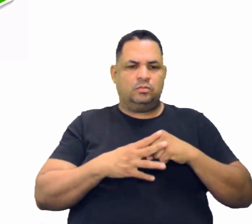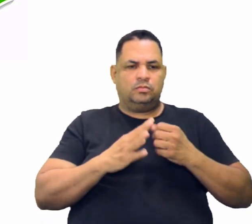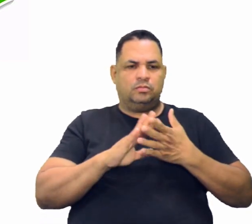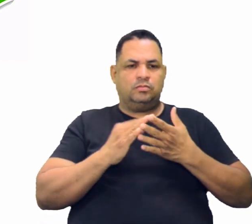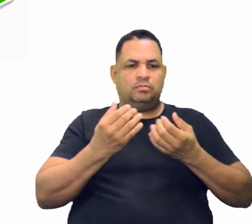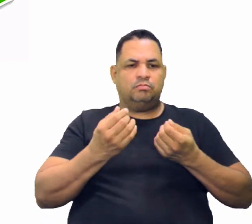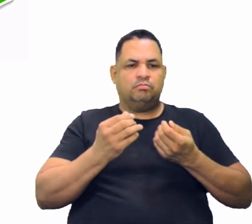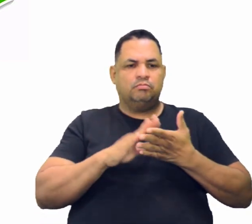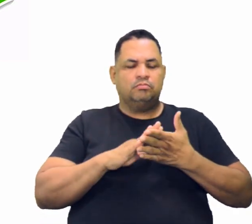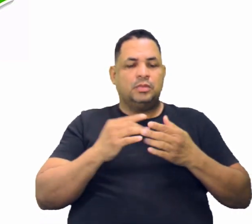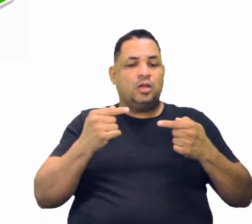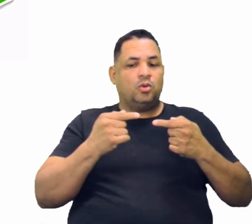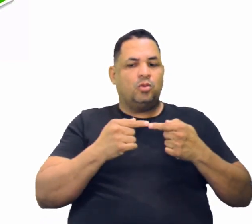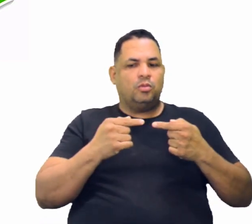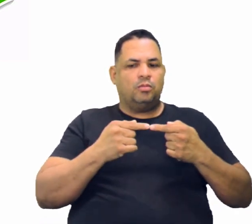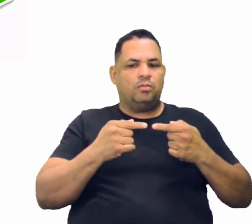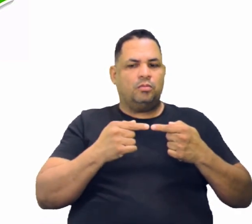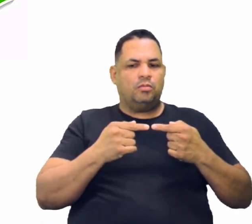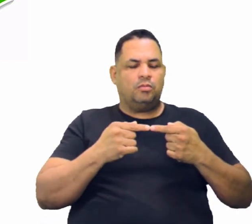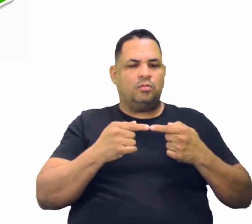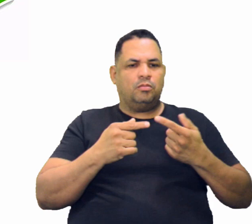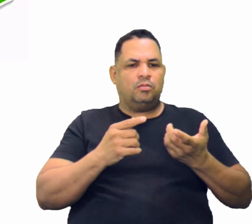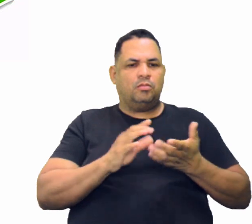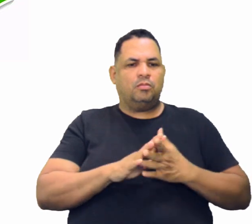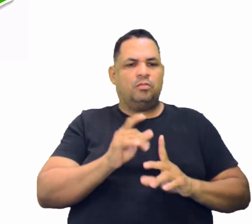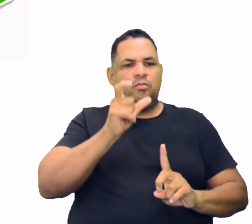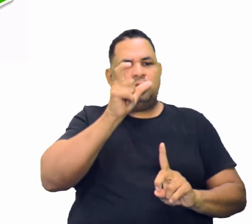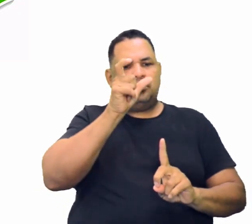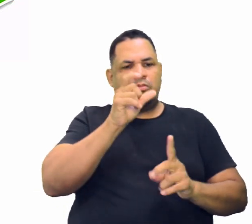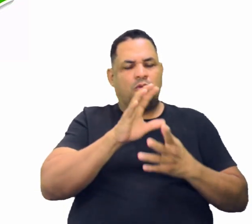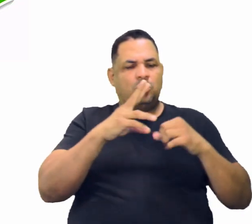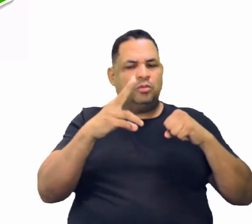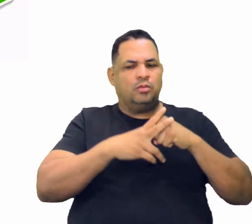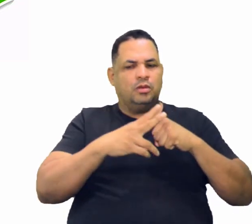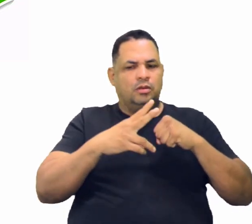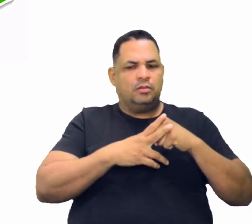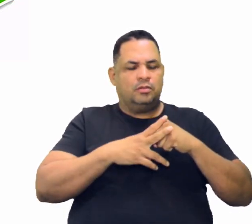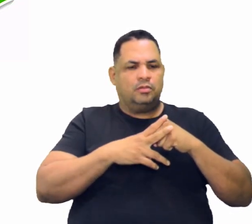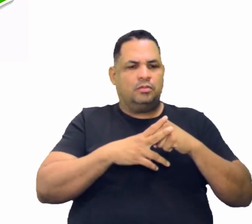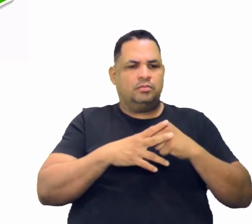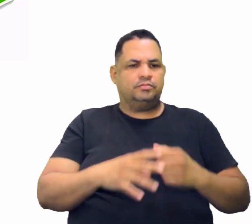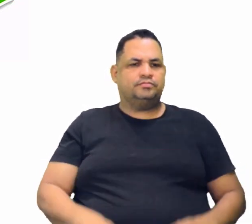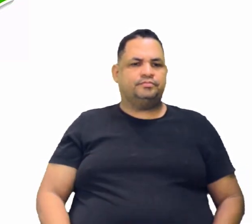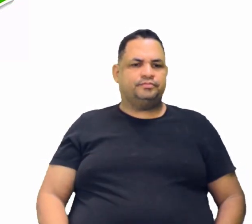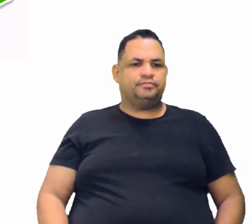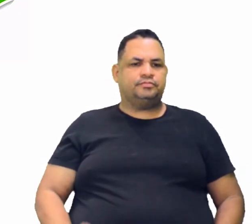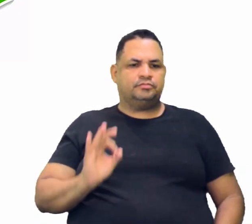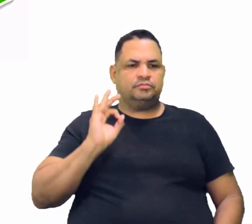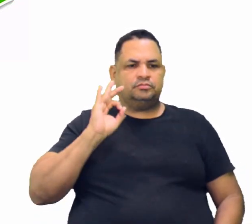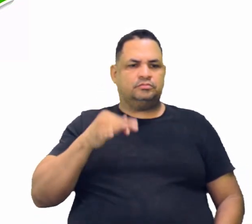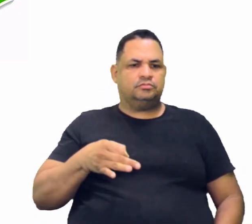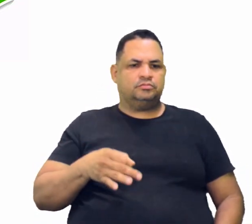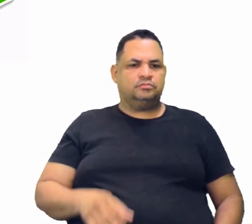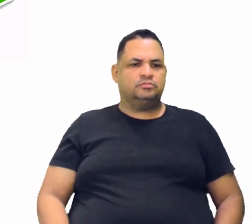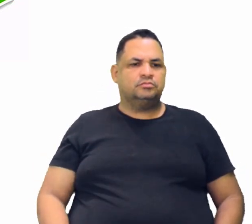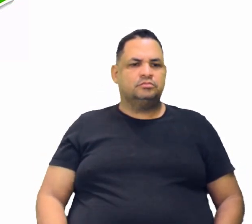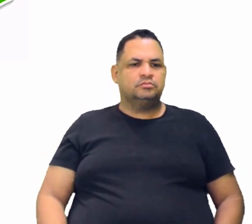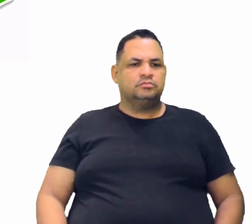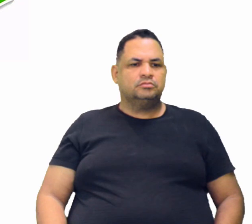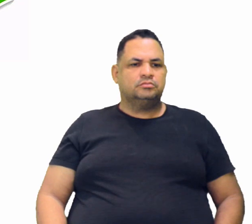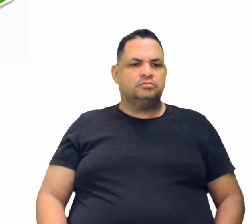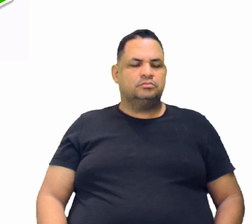vai ter que fazer um acordo. Concordar com quem? Com o verbo. Certo?